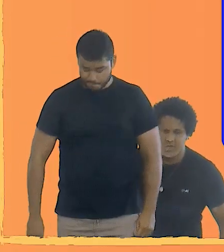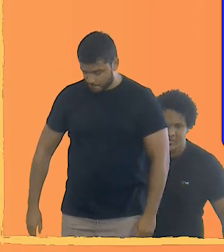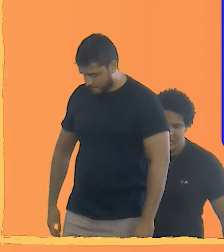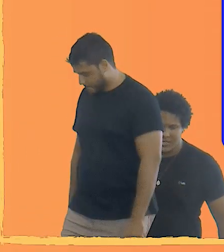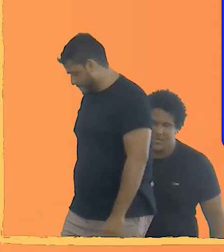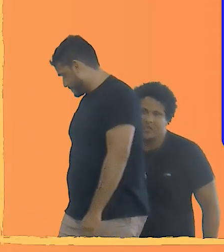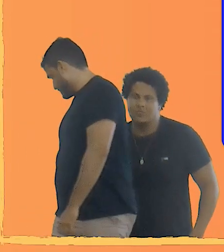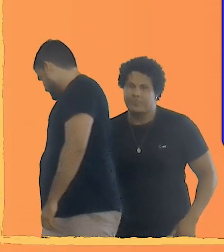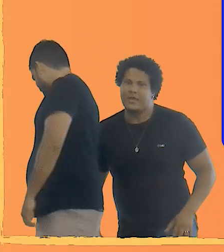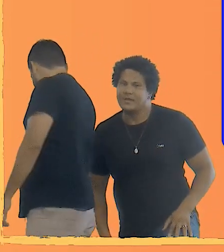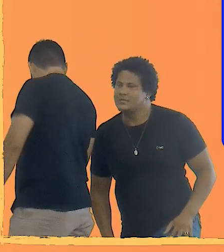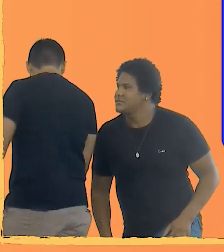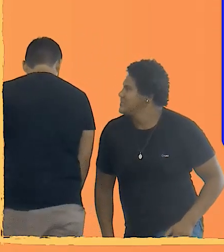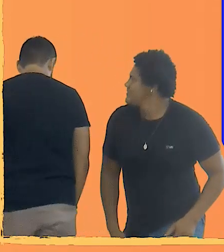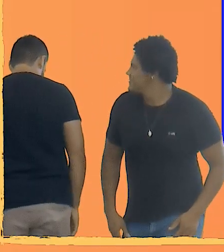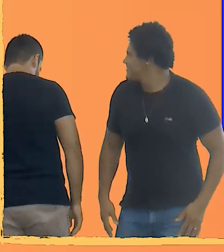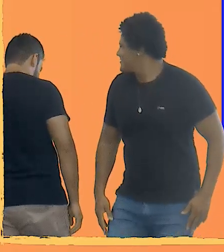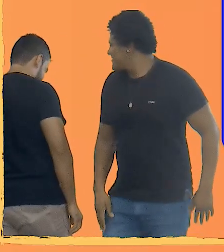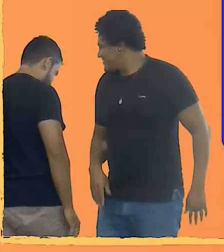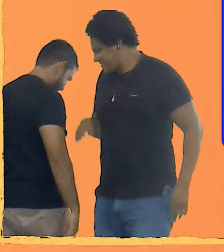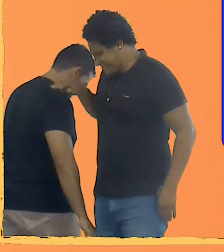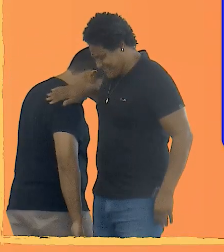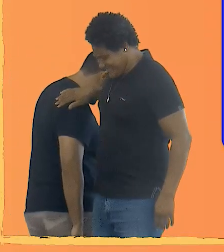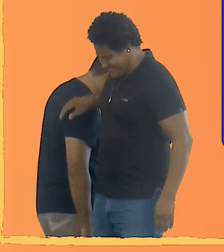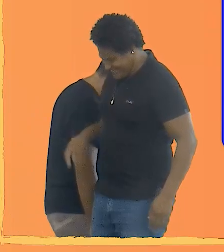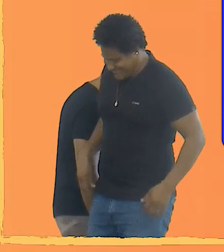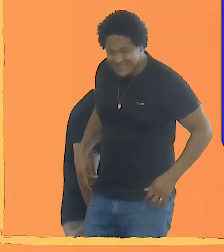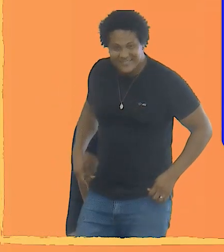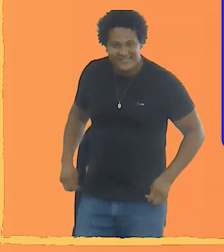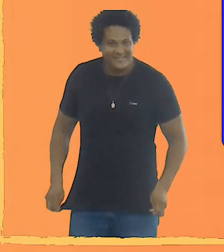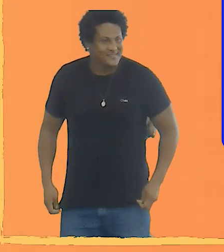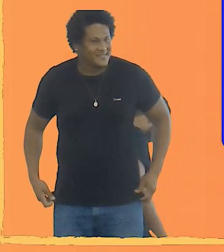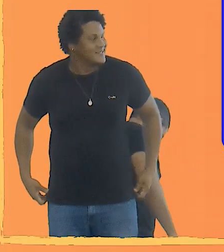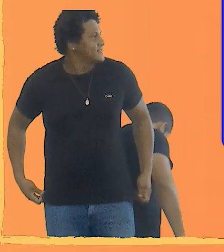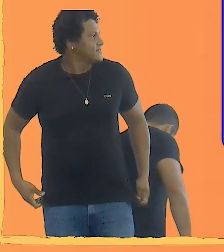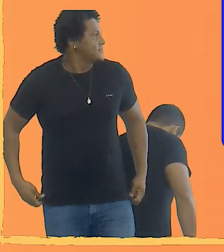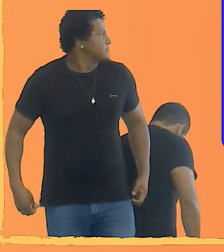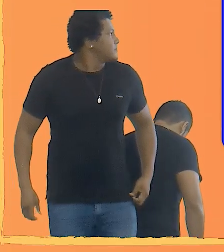Vamos imaginar que eu mostre para vocês essa figura que está aqui.